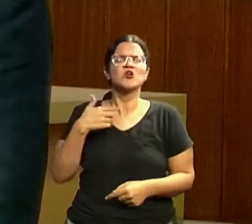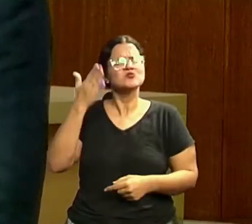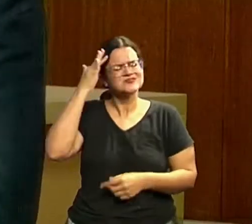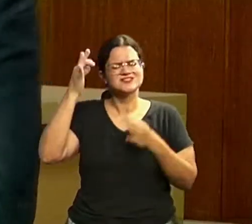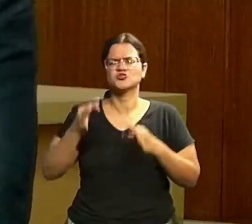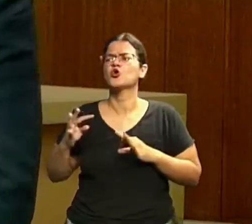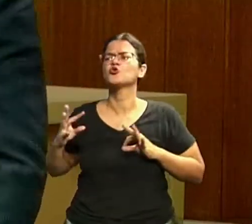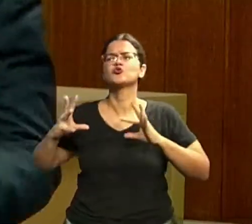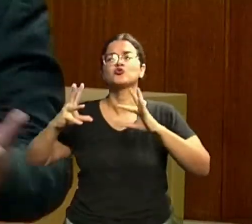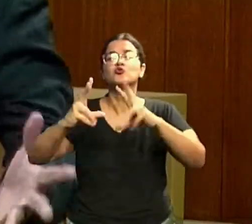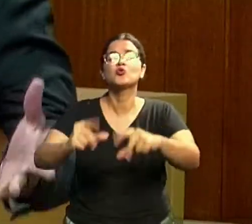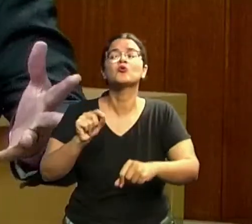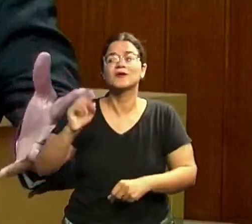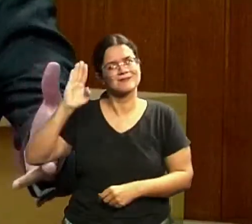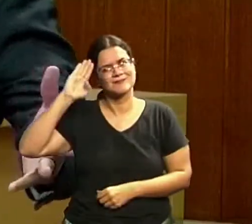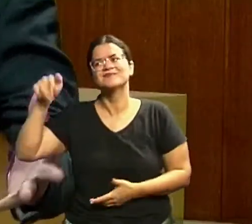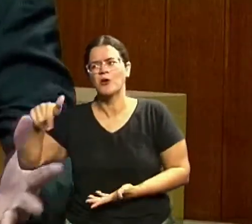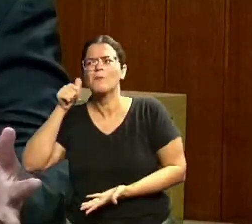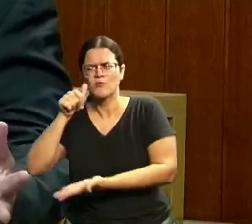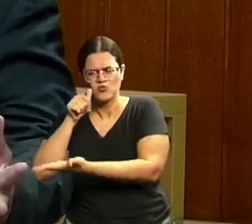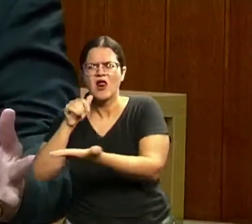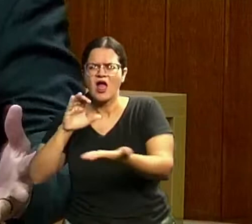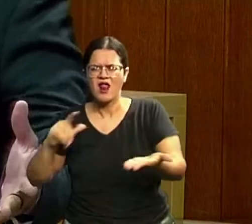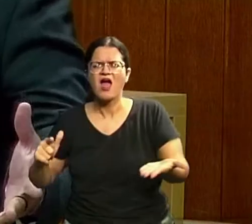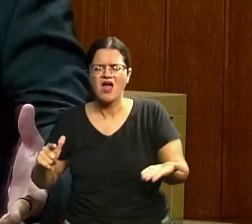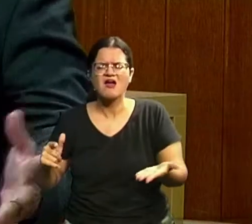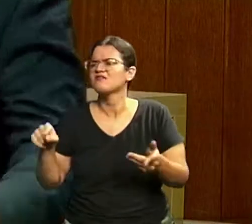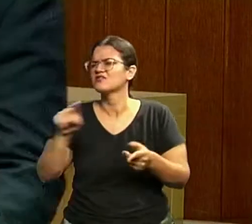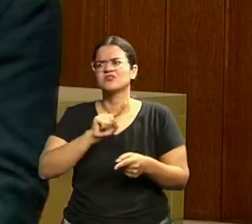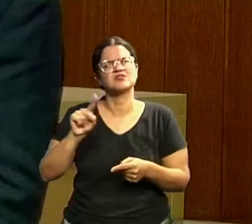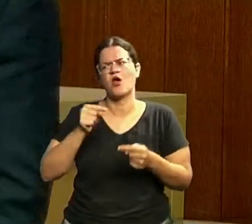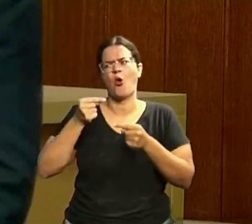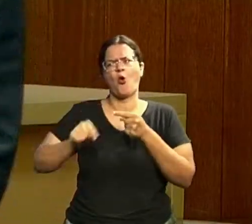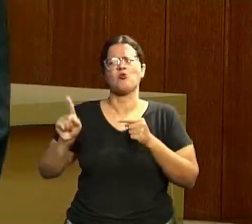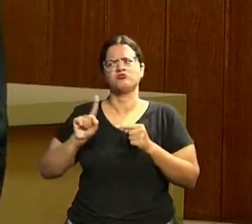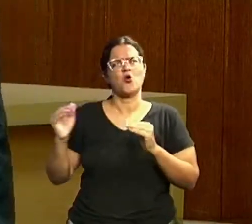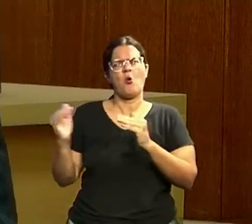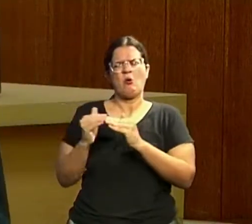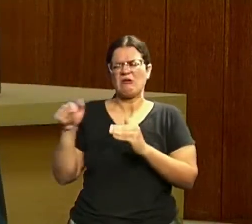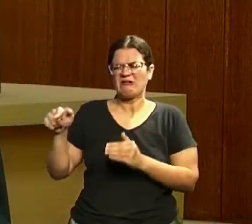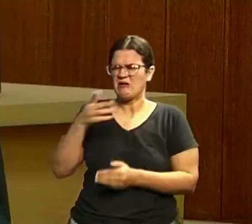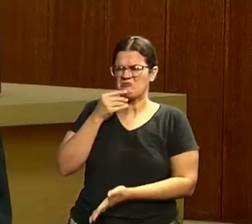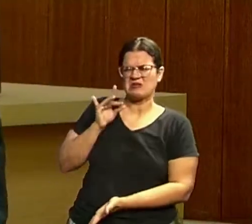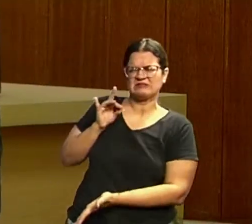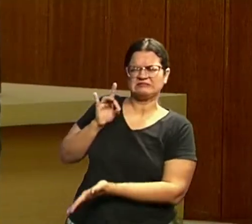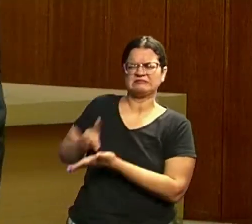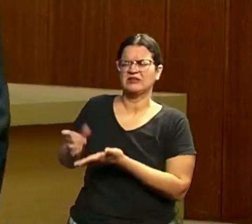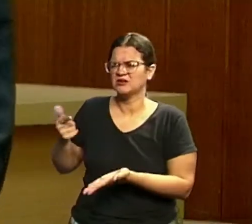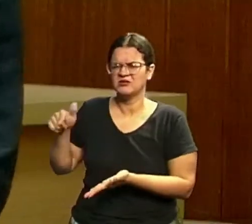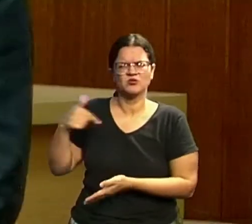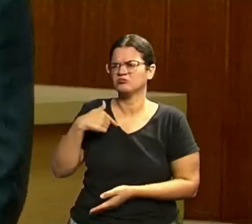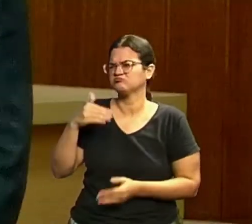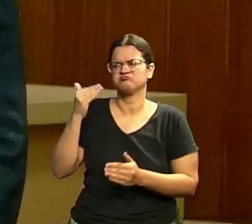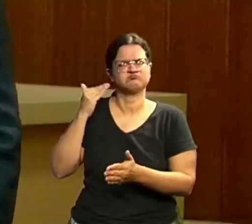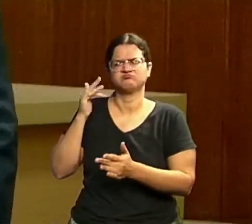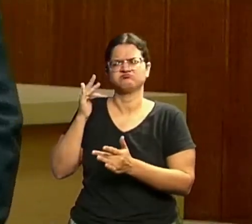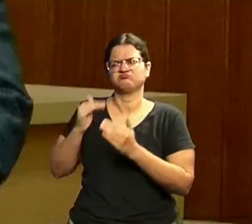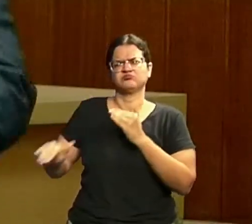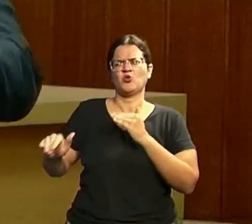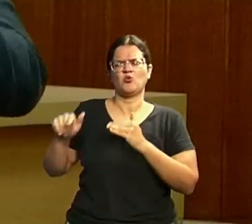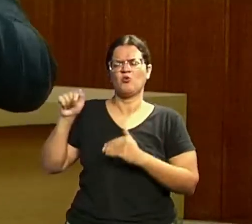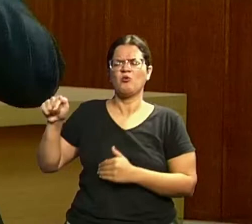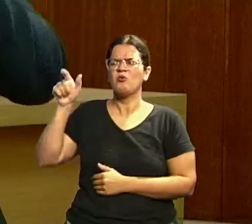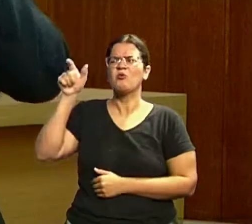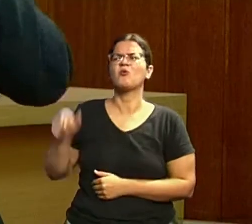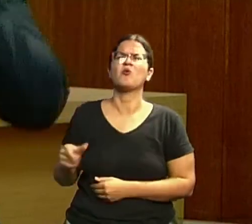aqui, sobretudo as mulheres, é óbvio, né? Não concordam com essa pauta selvagem, não concordam com esse